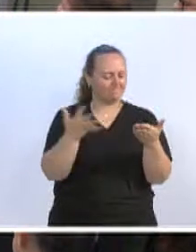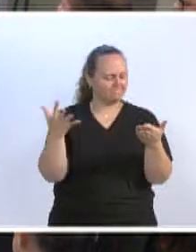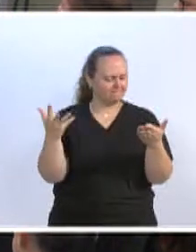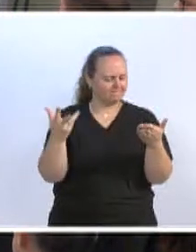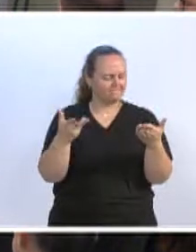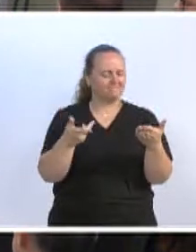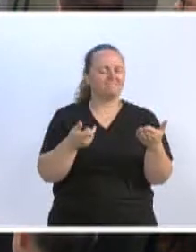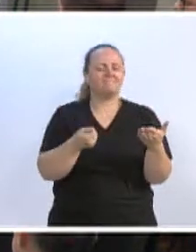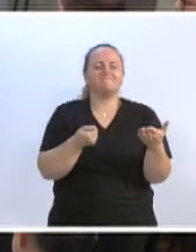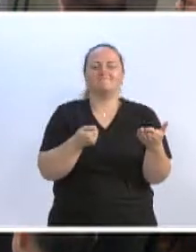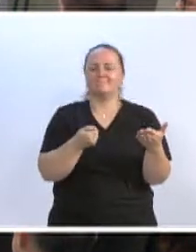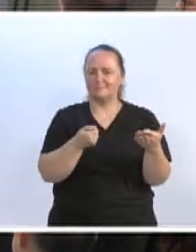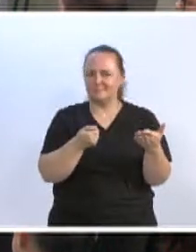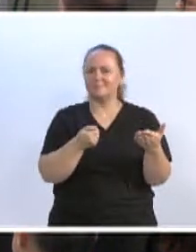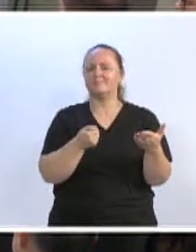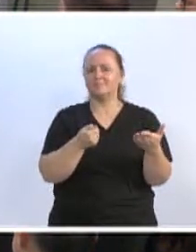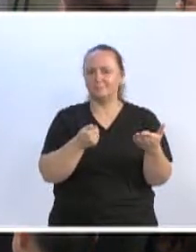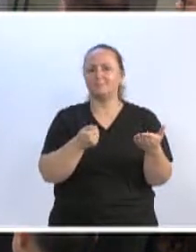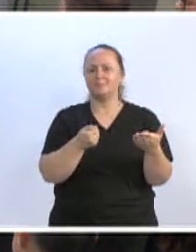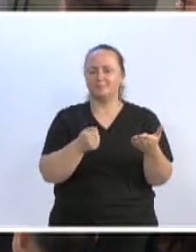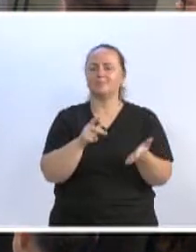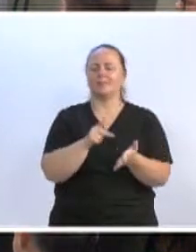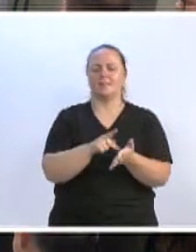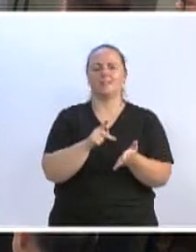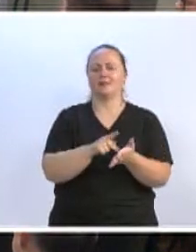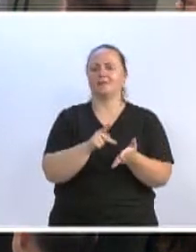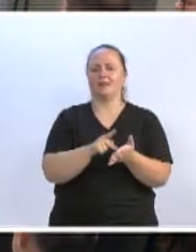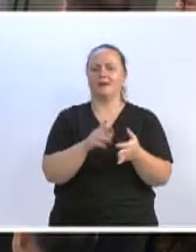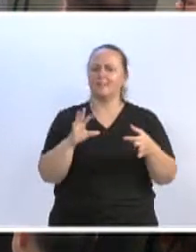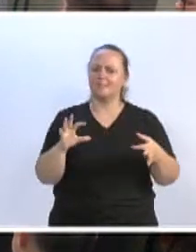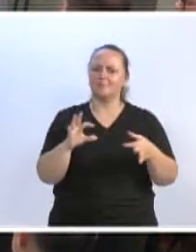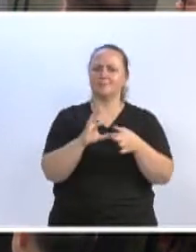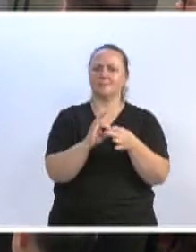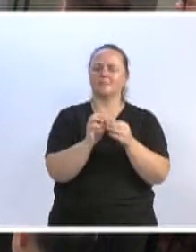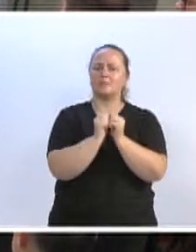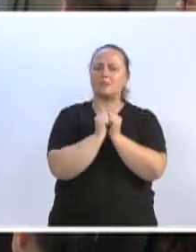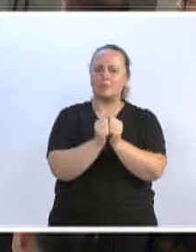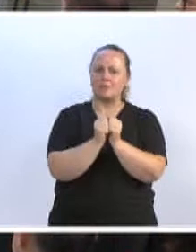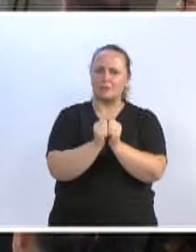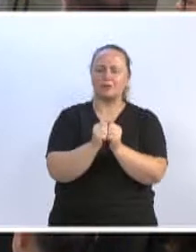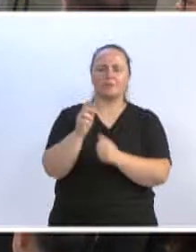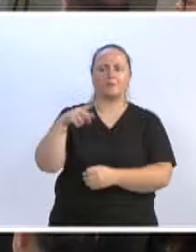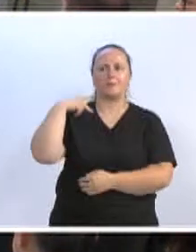na atualidade. De todo o meu coração, junto com o colega vereador